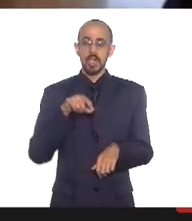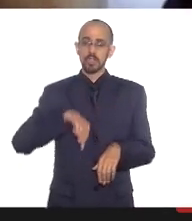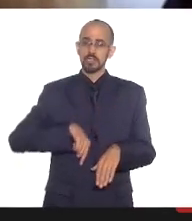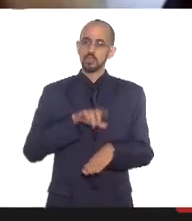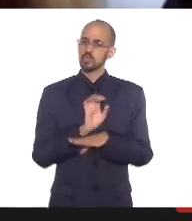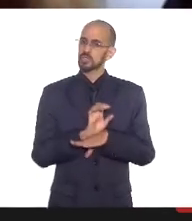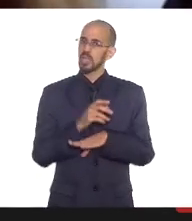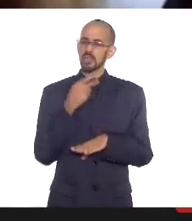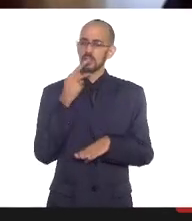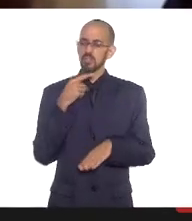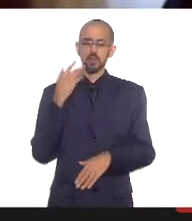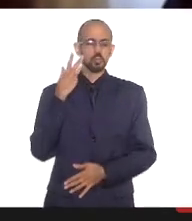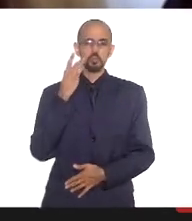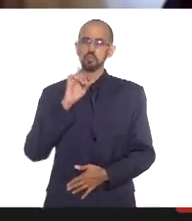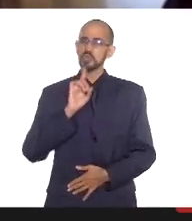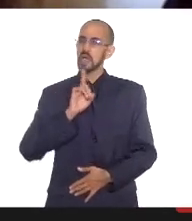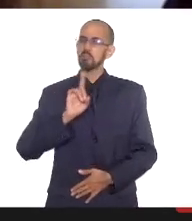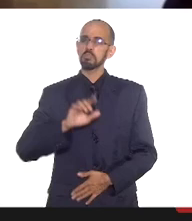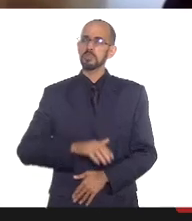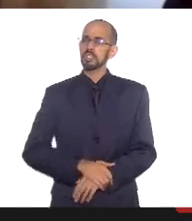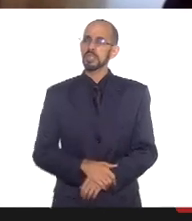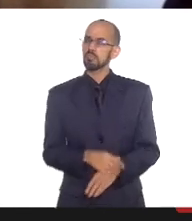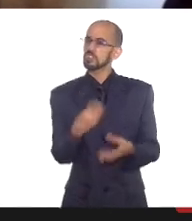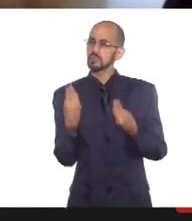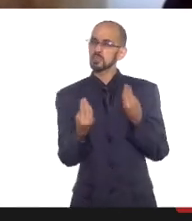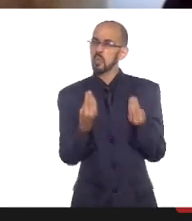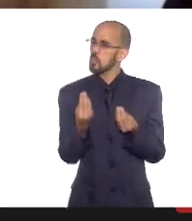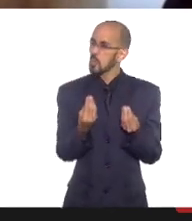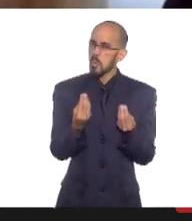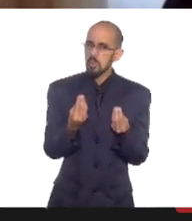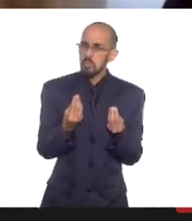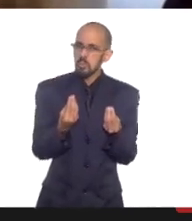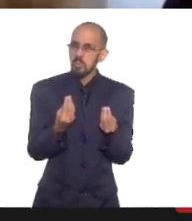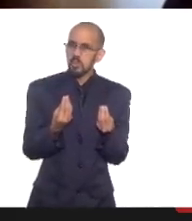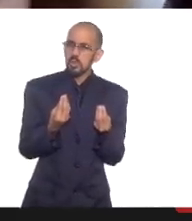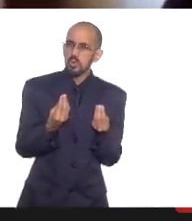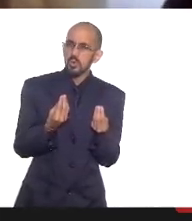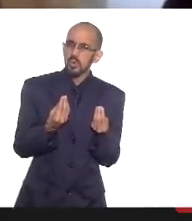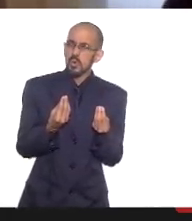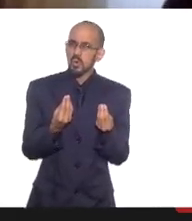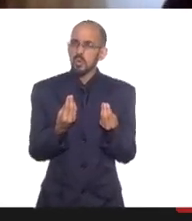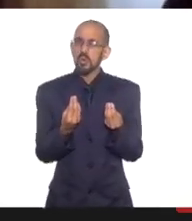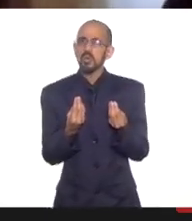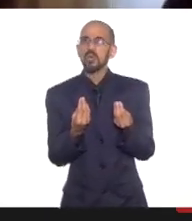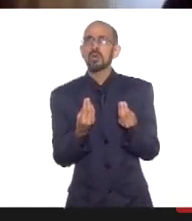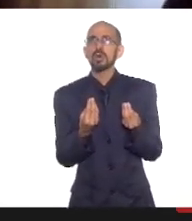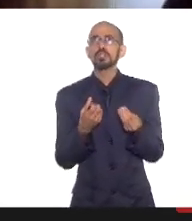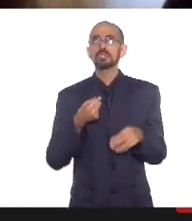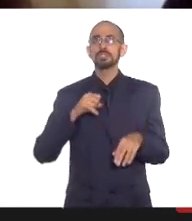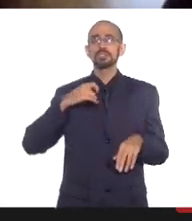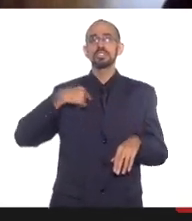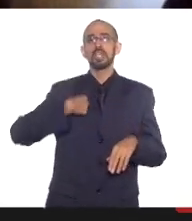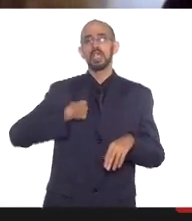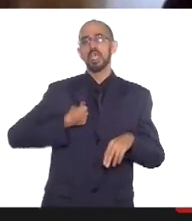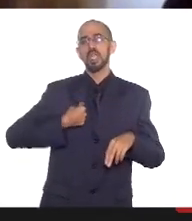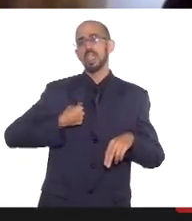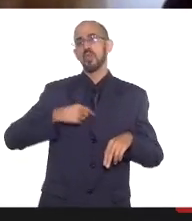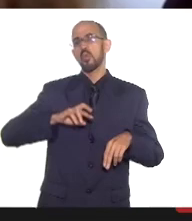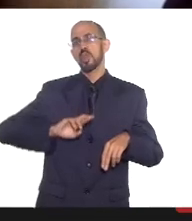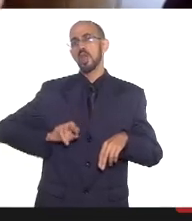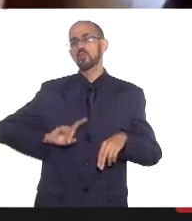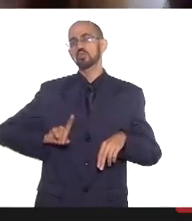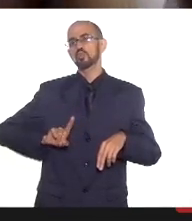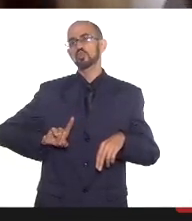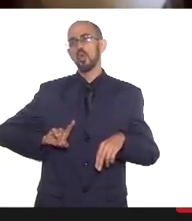ouvia falar e como se não ouviu falar sentar se eu não sou